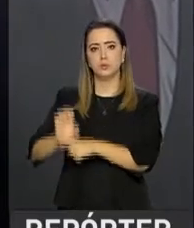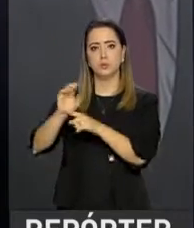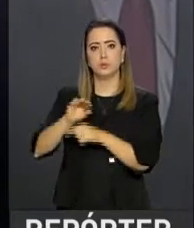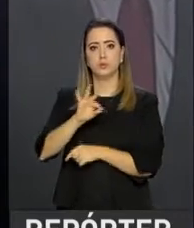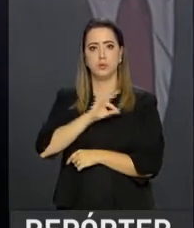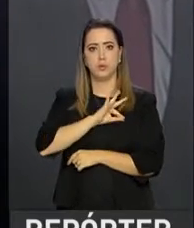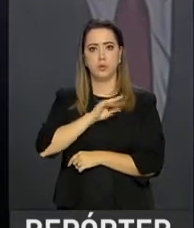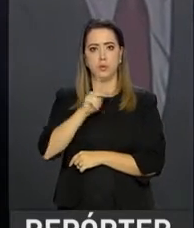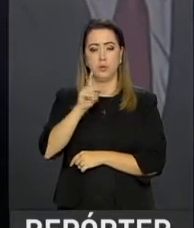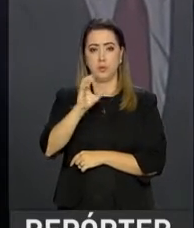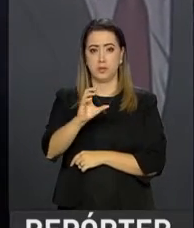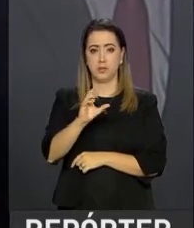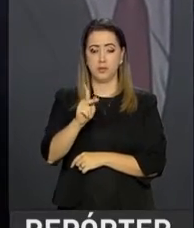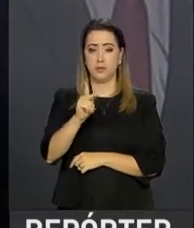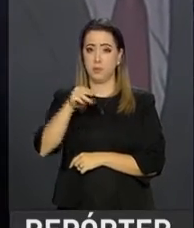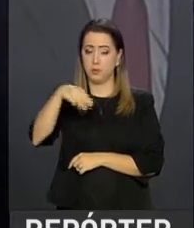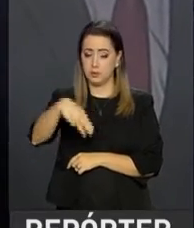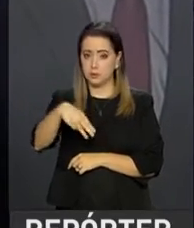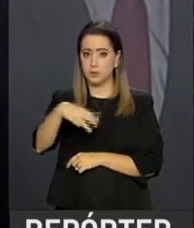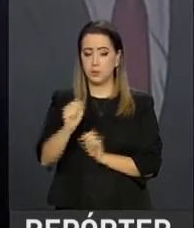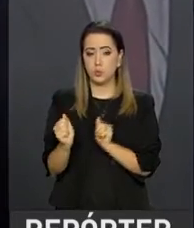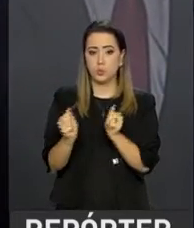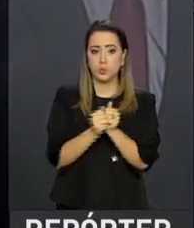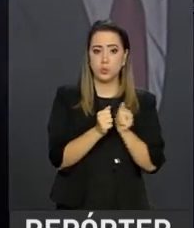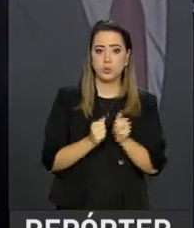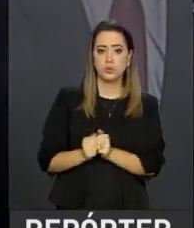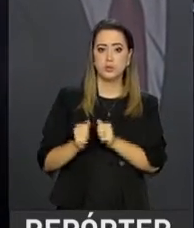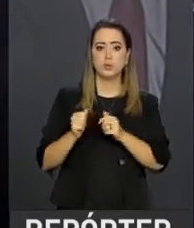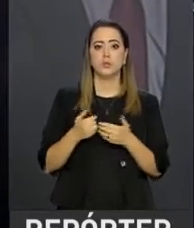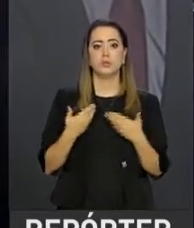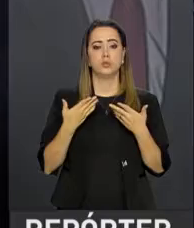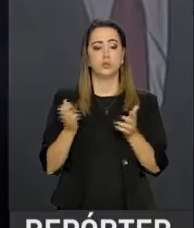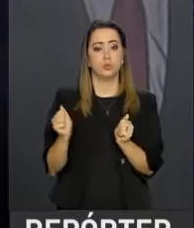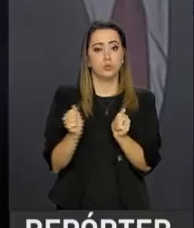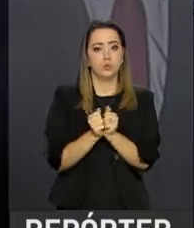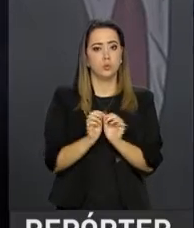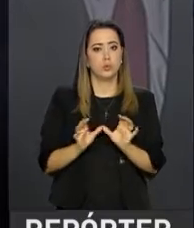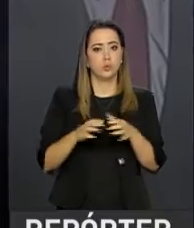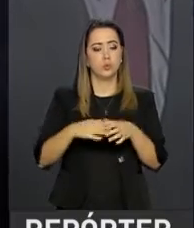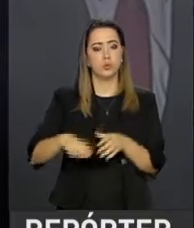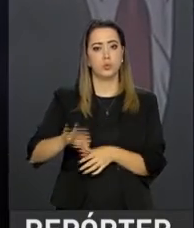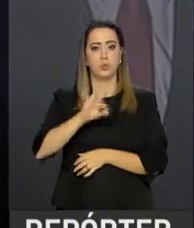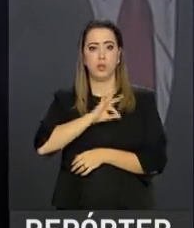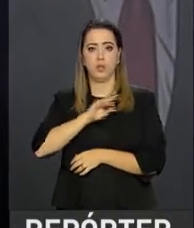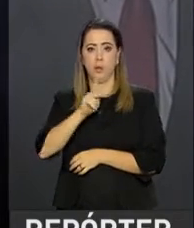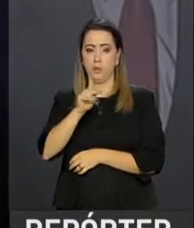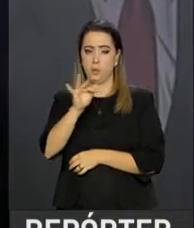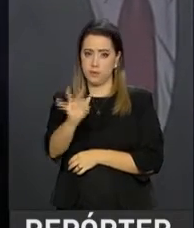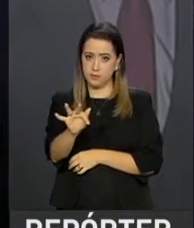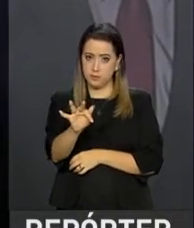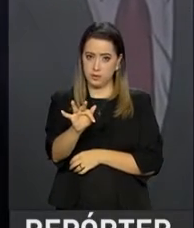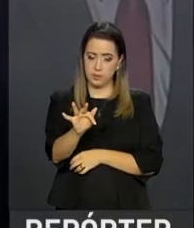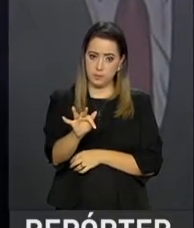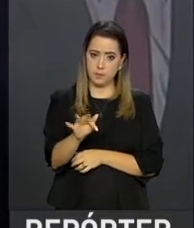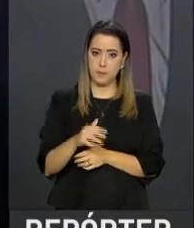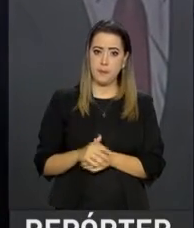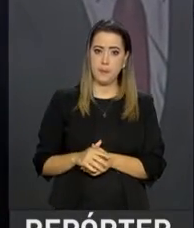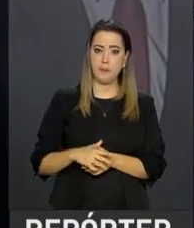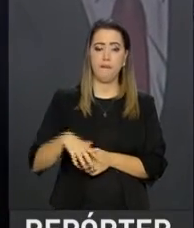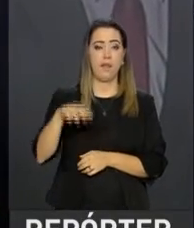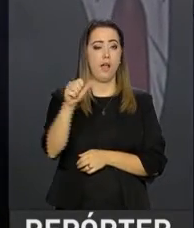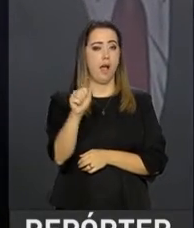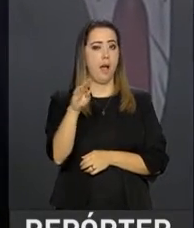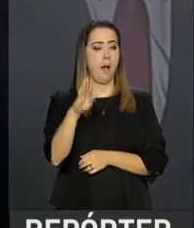Civil, Polícia Militar e juntamente com eles, a Polícia Federal, a